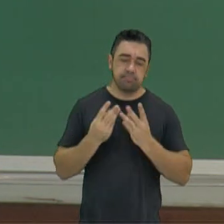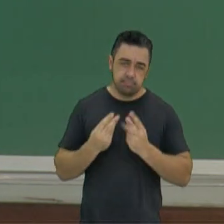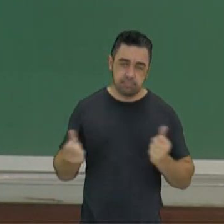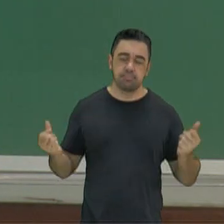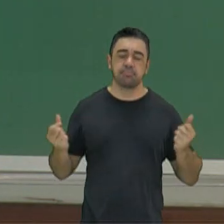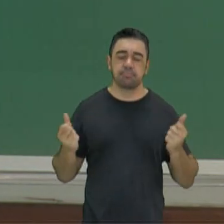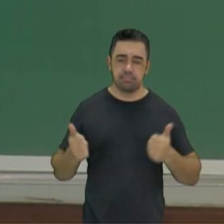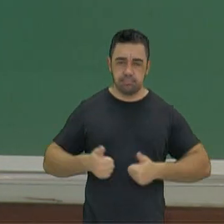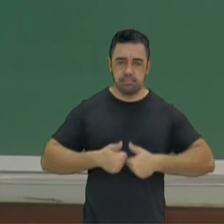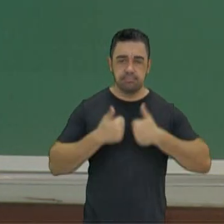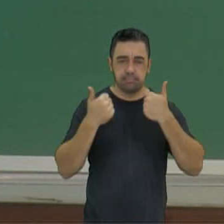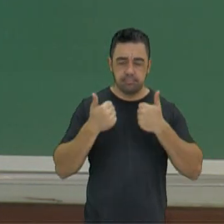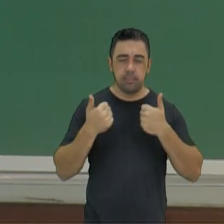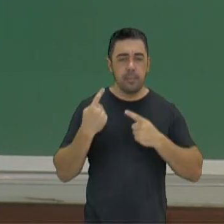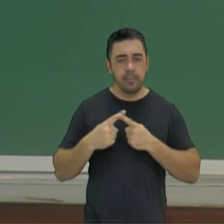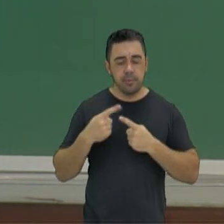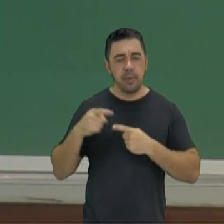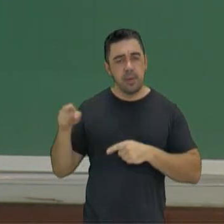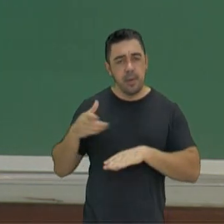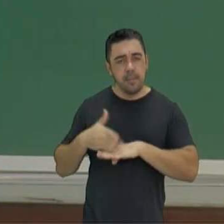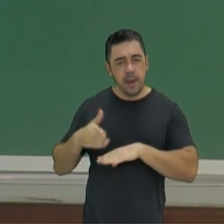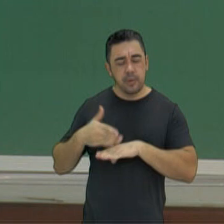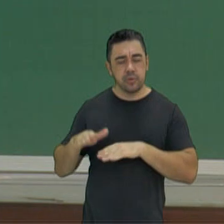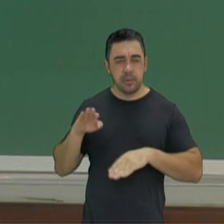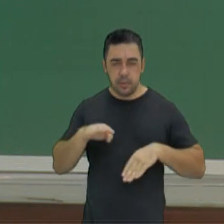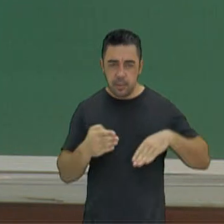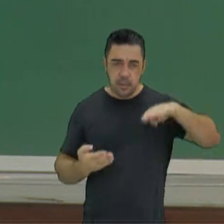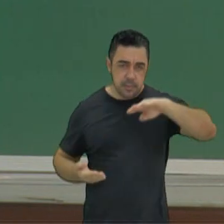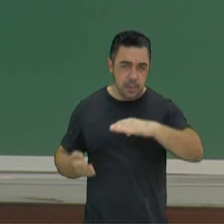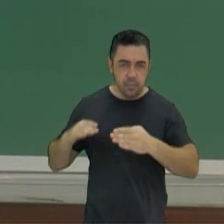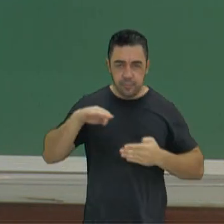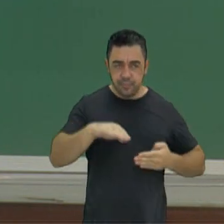qualidade melhorada em função da prática da natação.